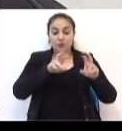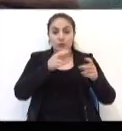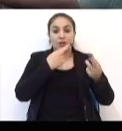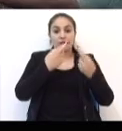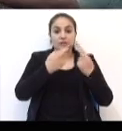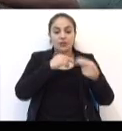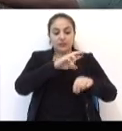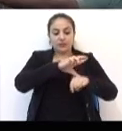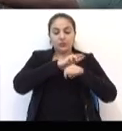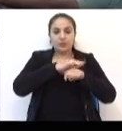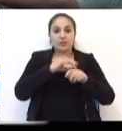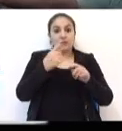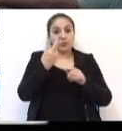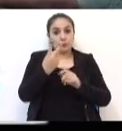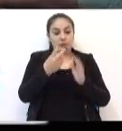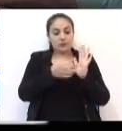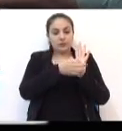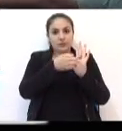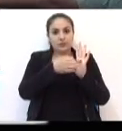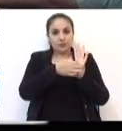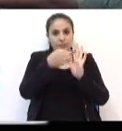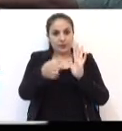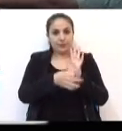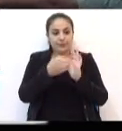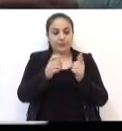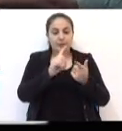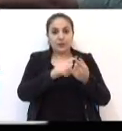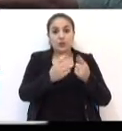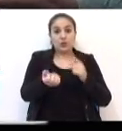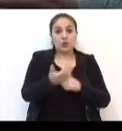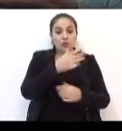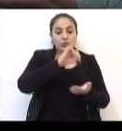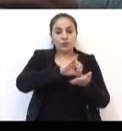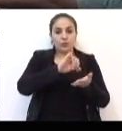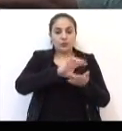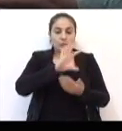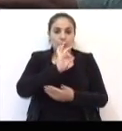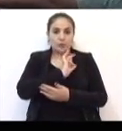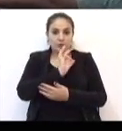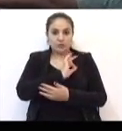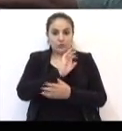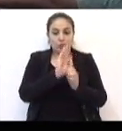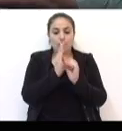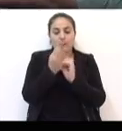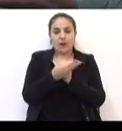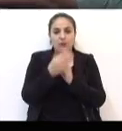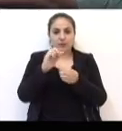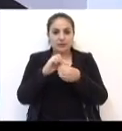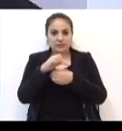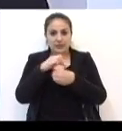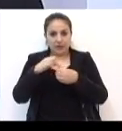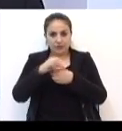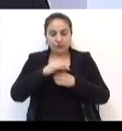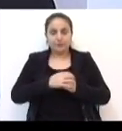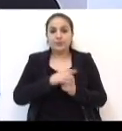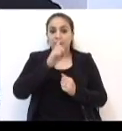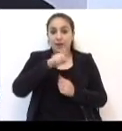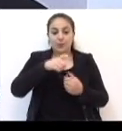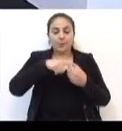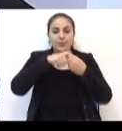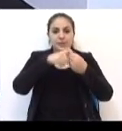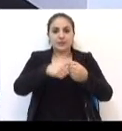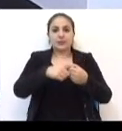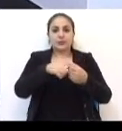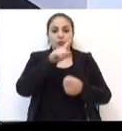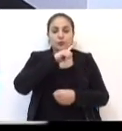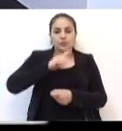sugestões. Uma delas é a adoção de novos núcleos de policiamento nos bairros da cidade. Que é uma parceria